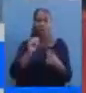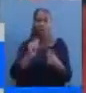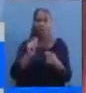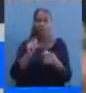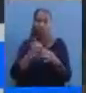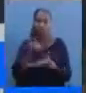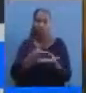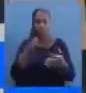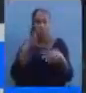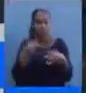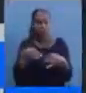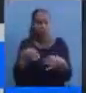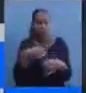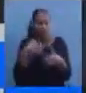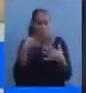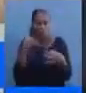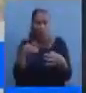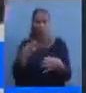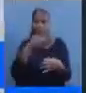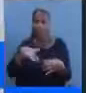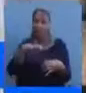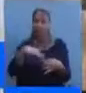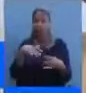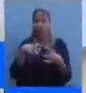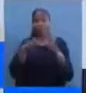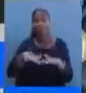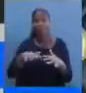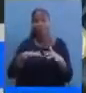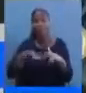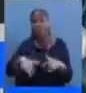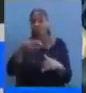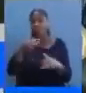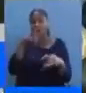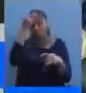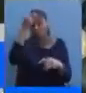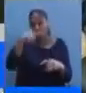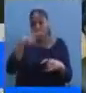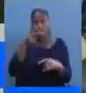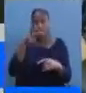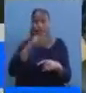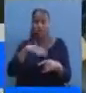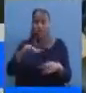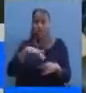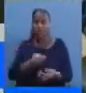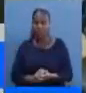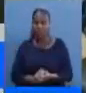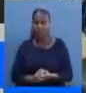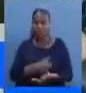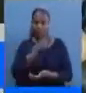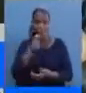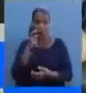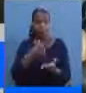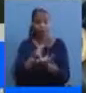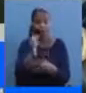na sequência da primeira greve na história da Polícia Nacional. O compromisso de continuar a trabalhar para resolver essas